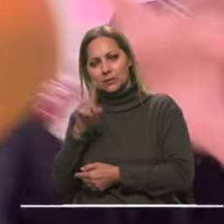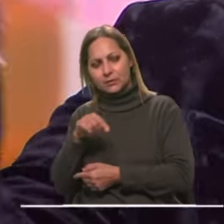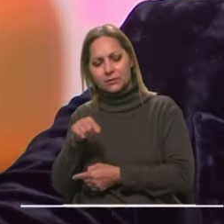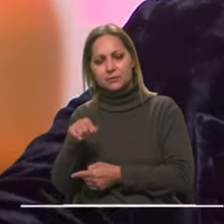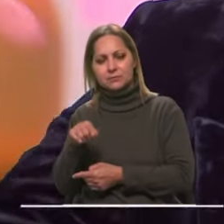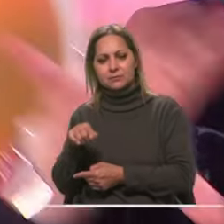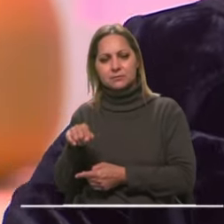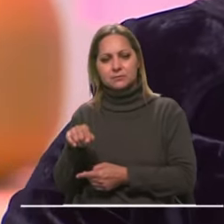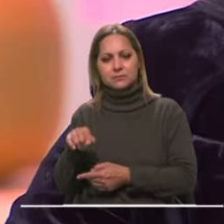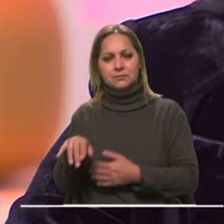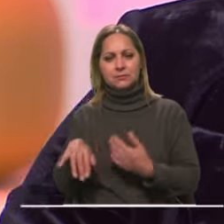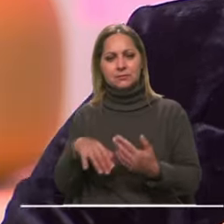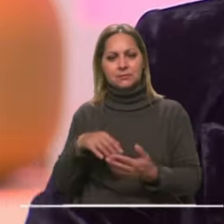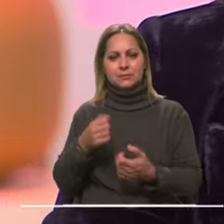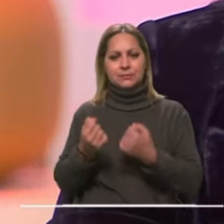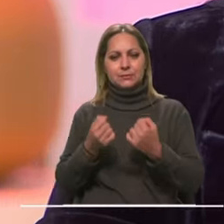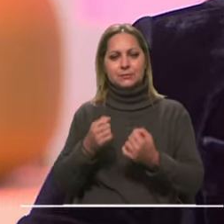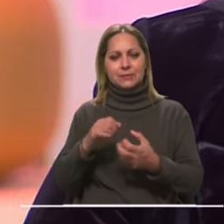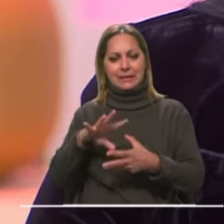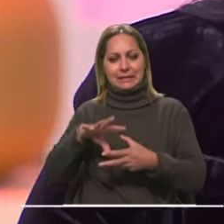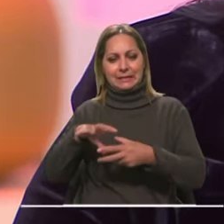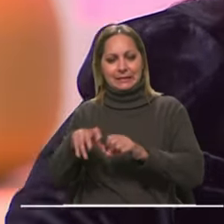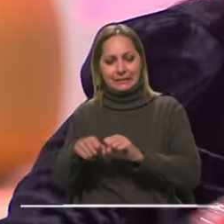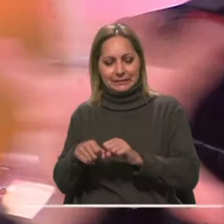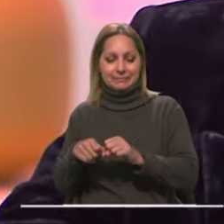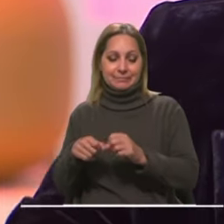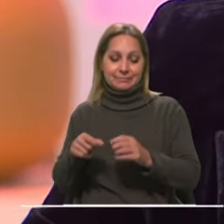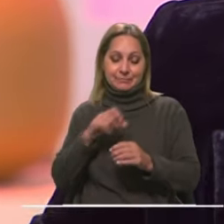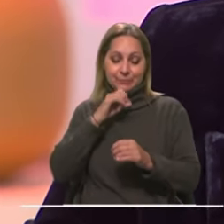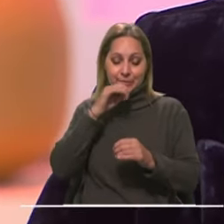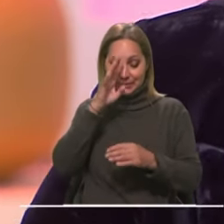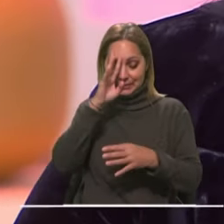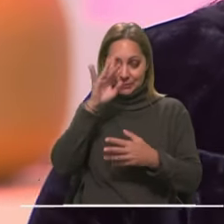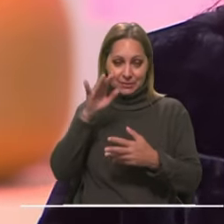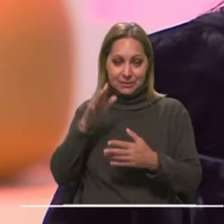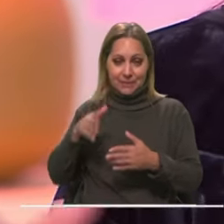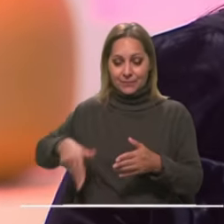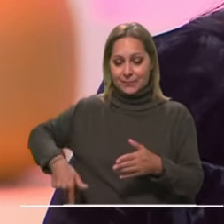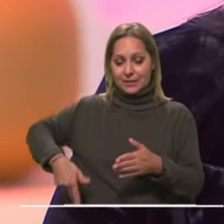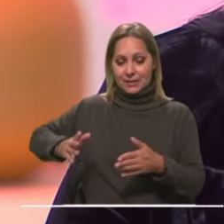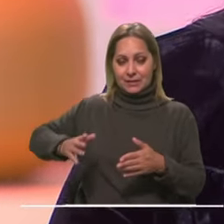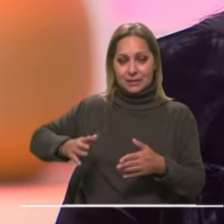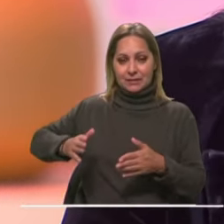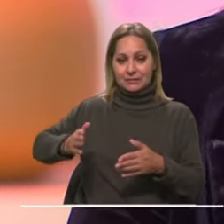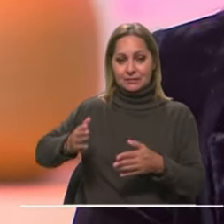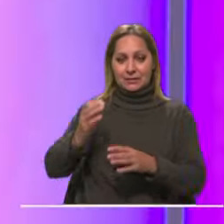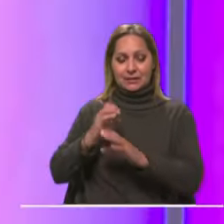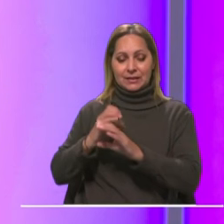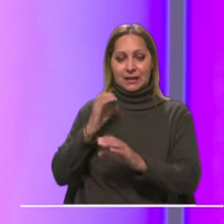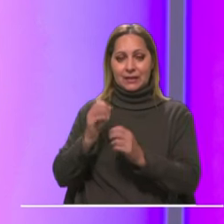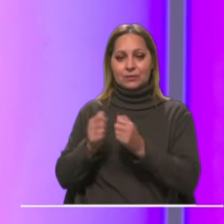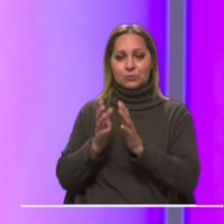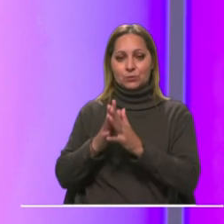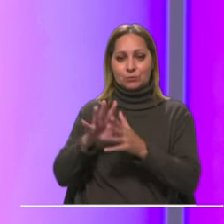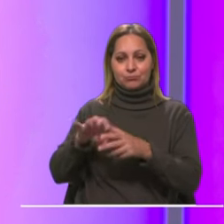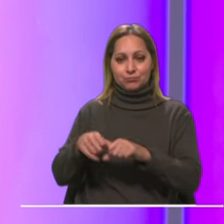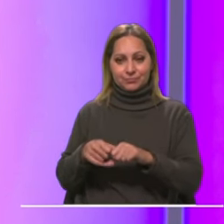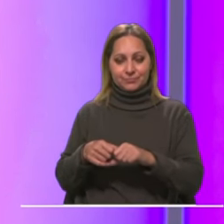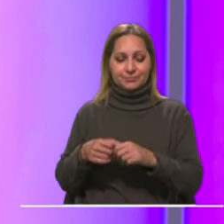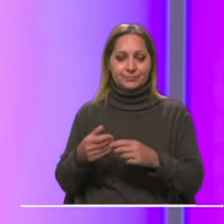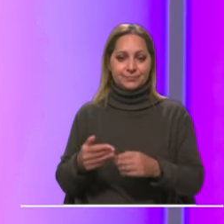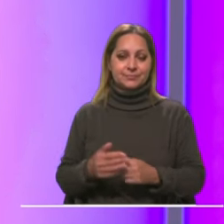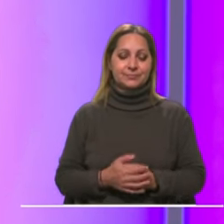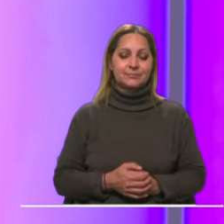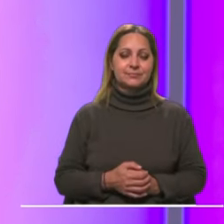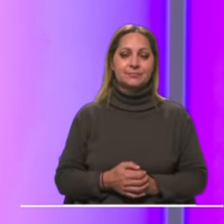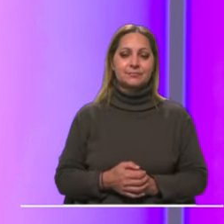o carro e ficou, pronto, está um bocadinho destruído, como devem imaginar, todo o lado direito da carrinha está em muito mau estado, diria